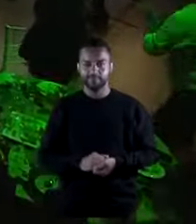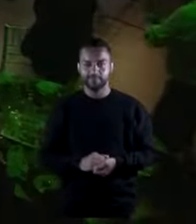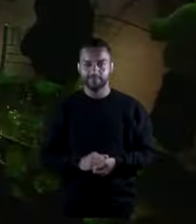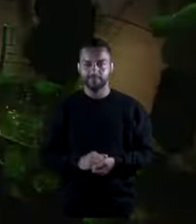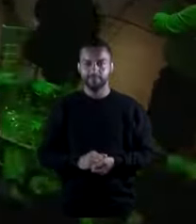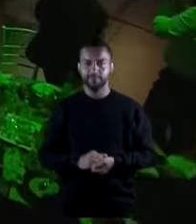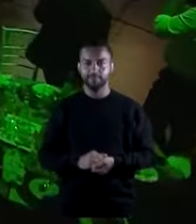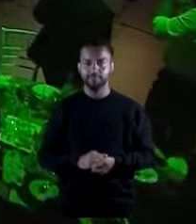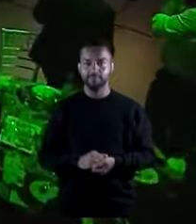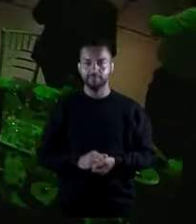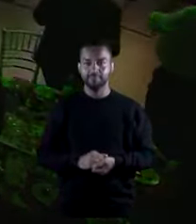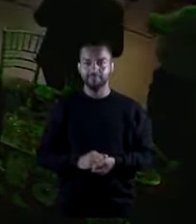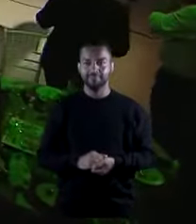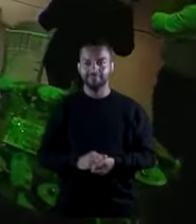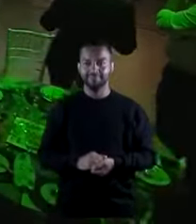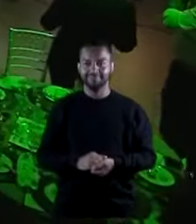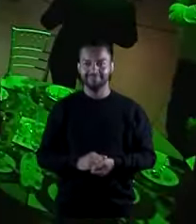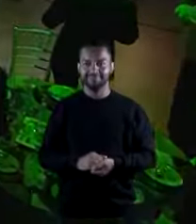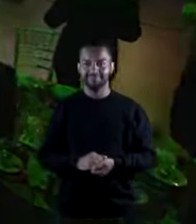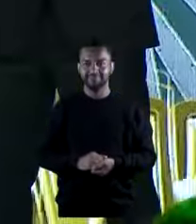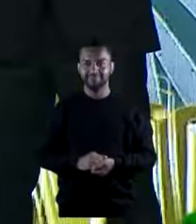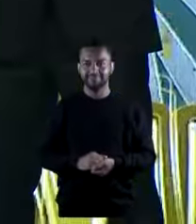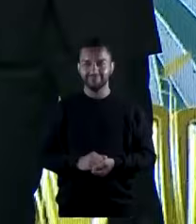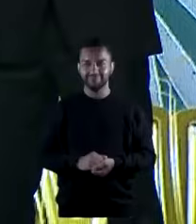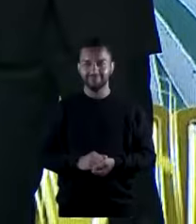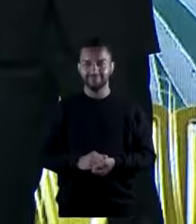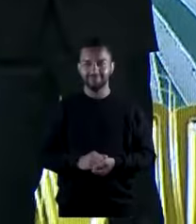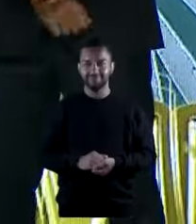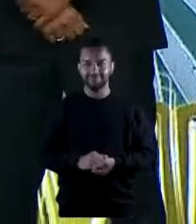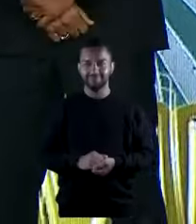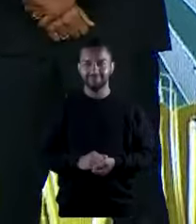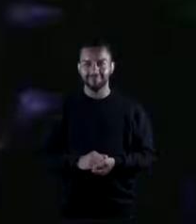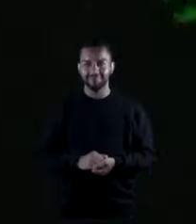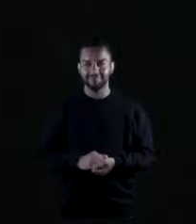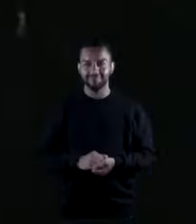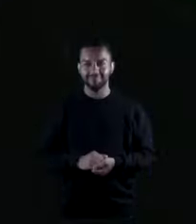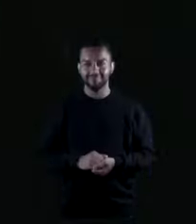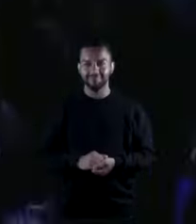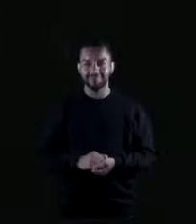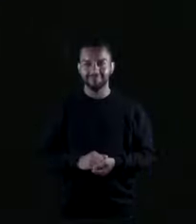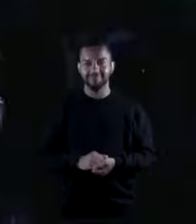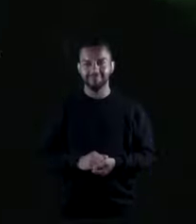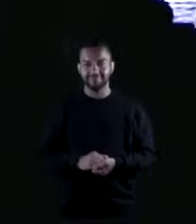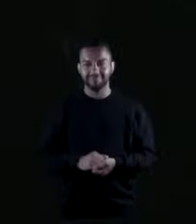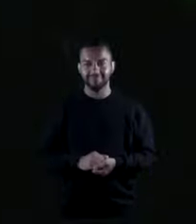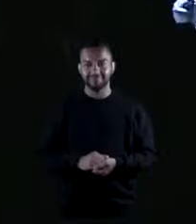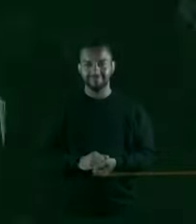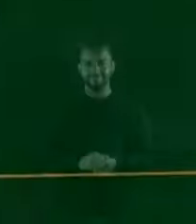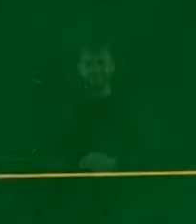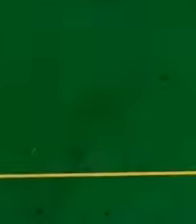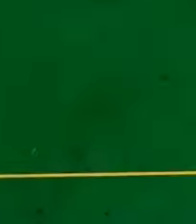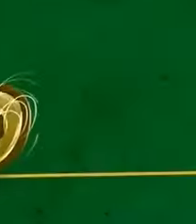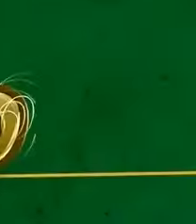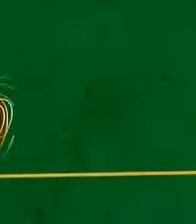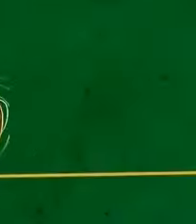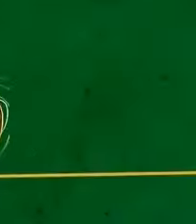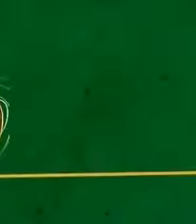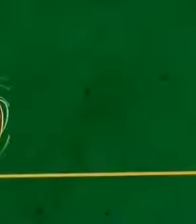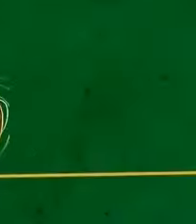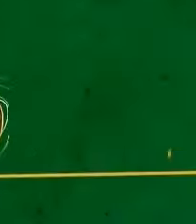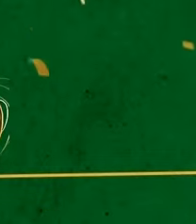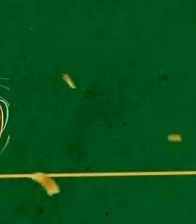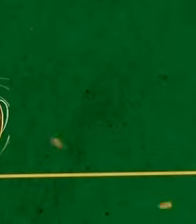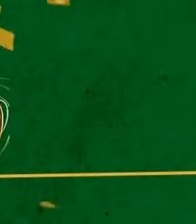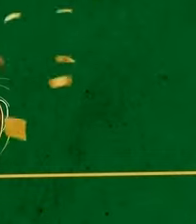Quando surge o alviverde imponente, no gramado em que a luta o aguarda,